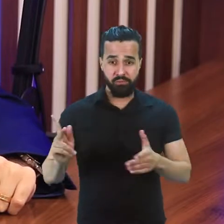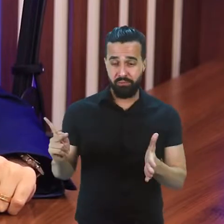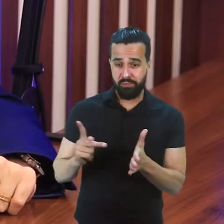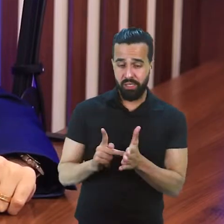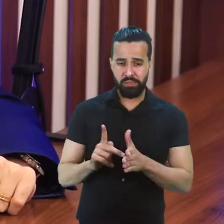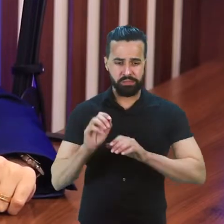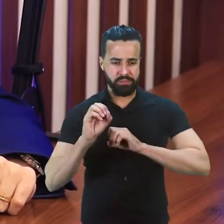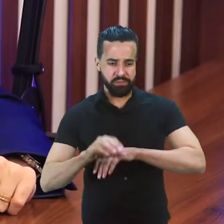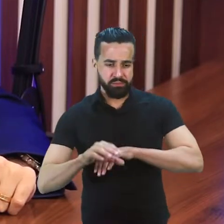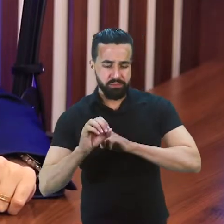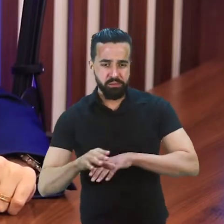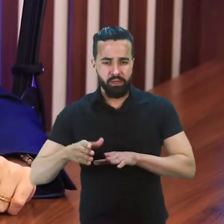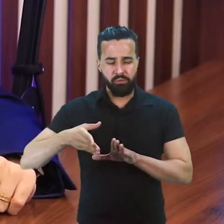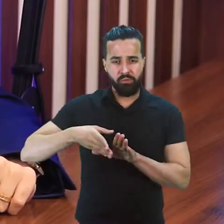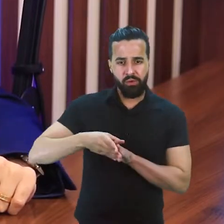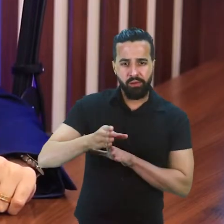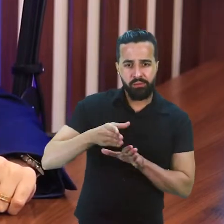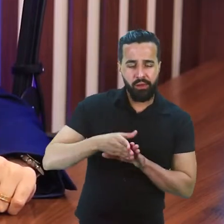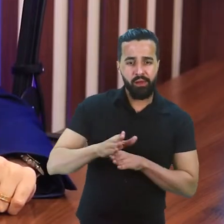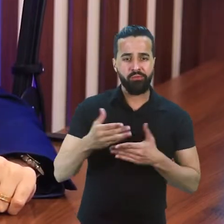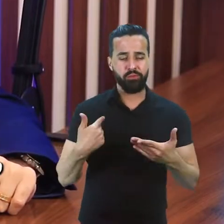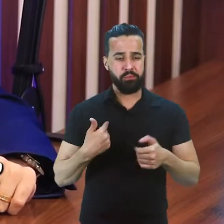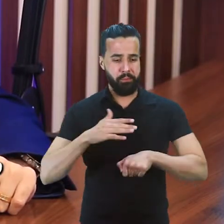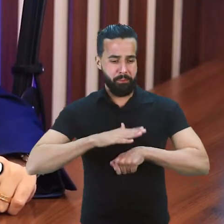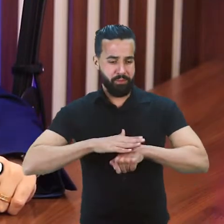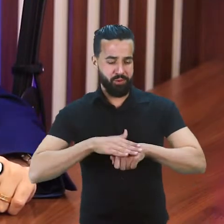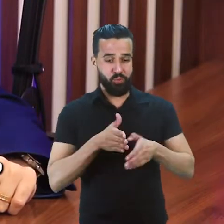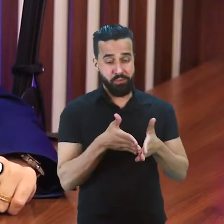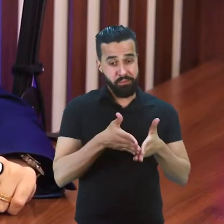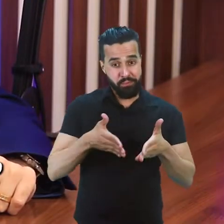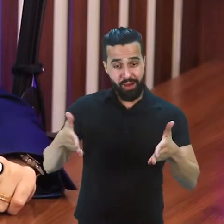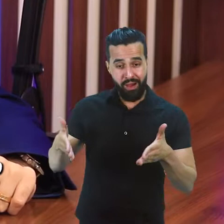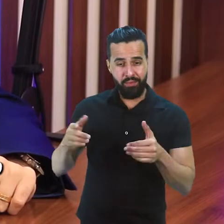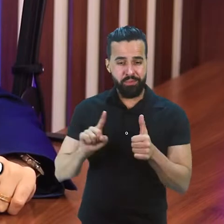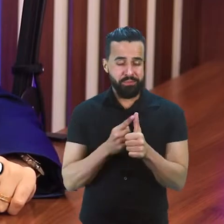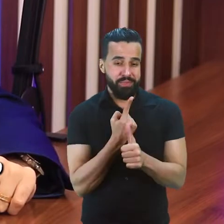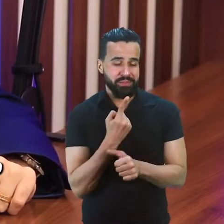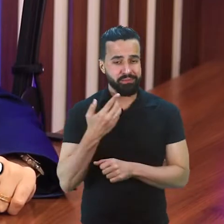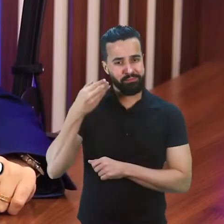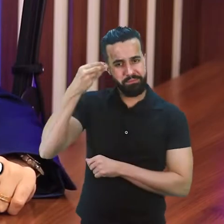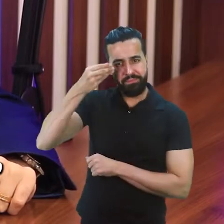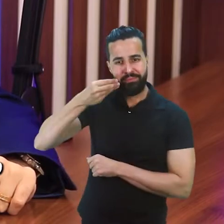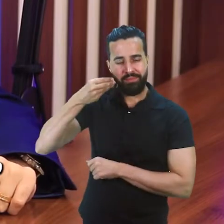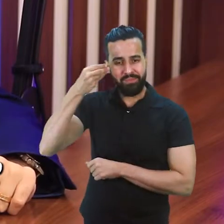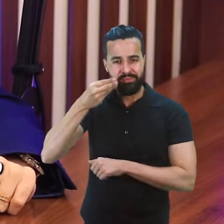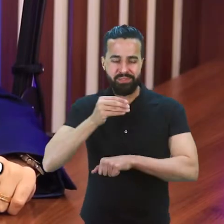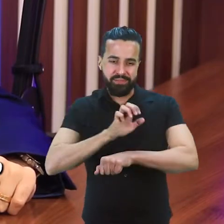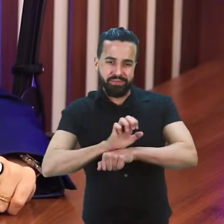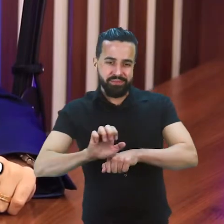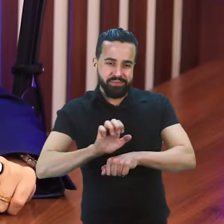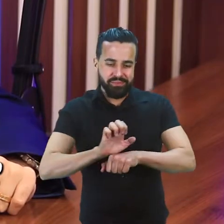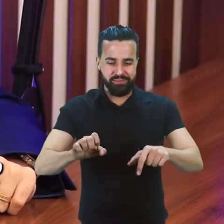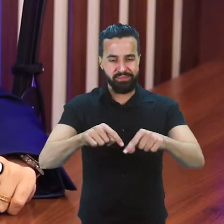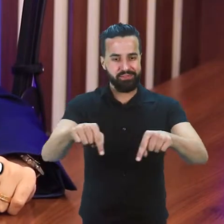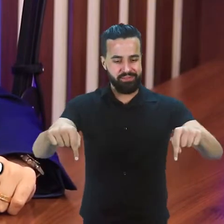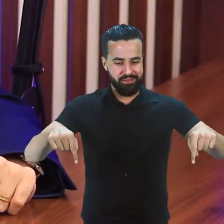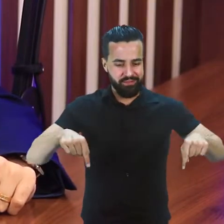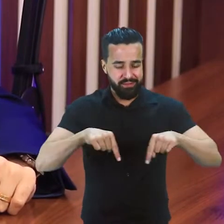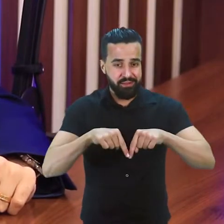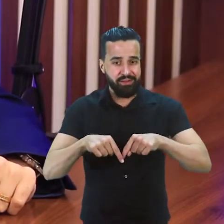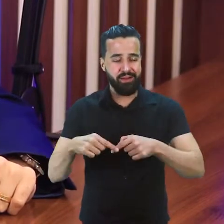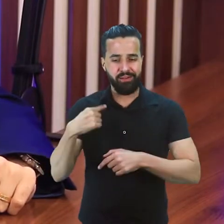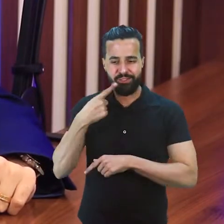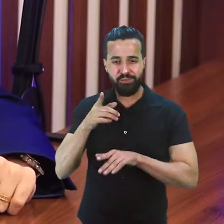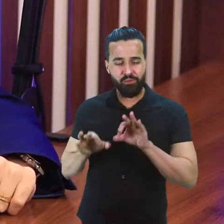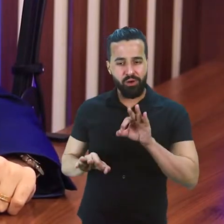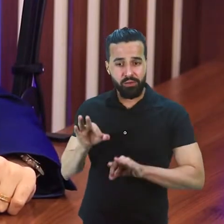assim, foi uma experiência muito bacana, né? Foi minha primeira experiência de estágio em um escritório, que me ajudou muito, né? De